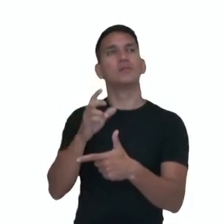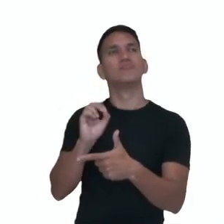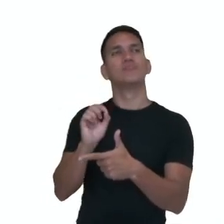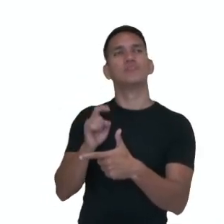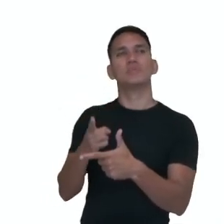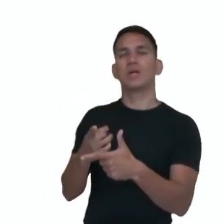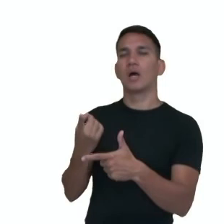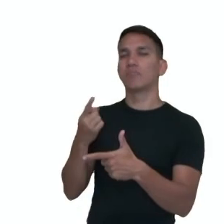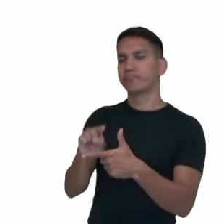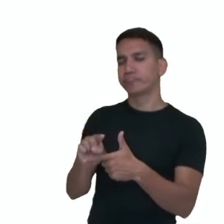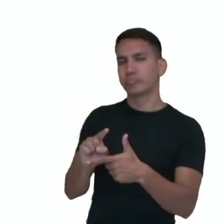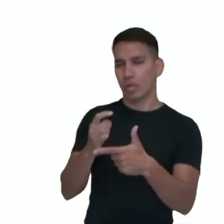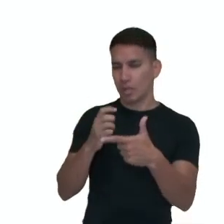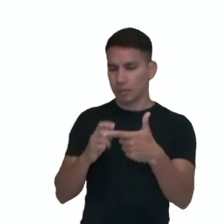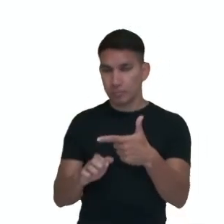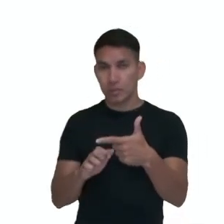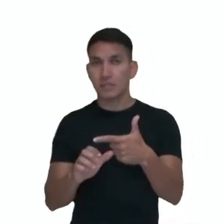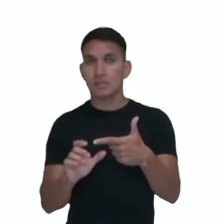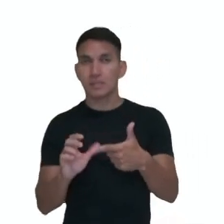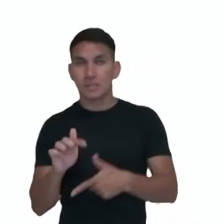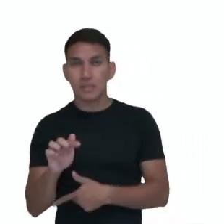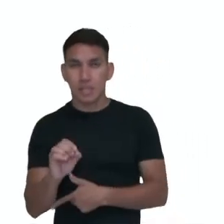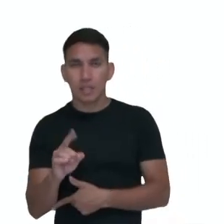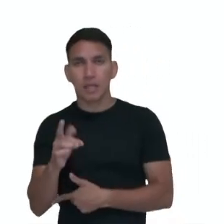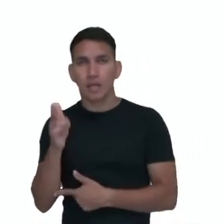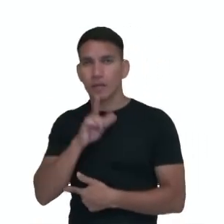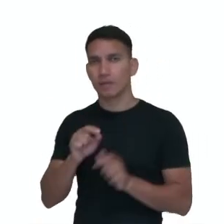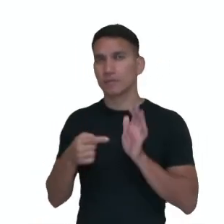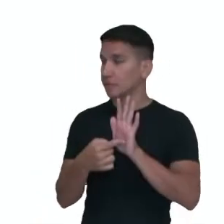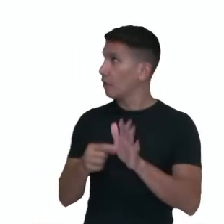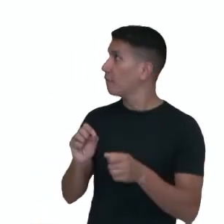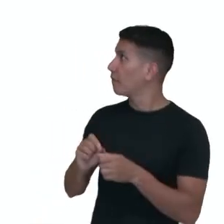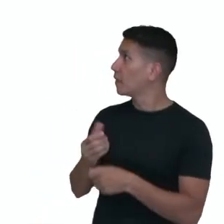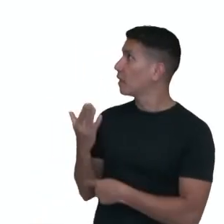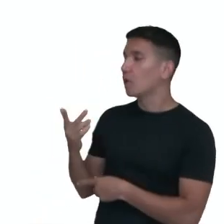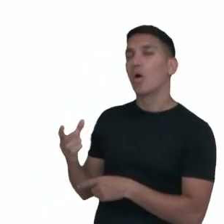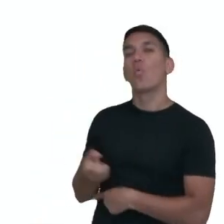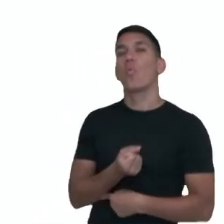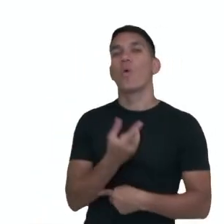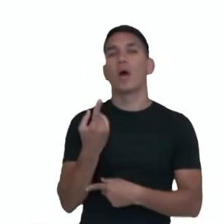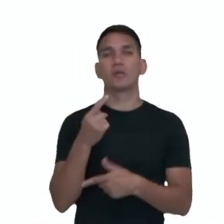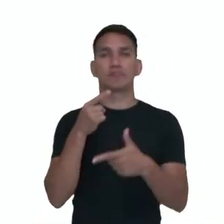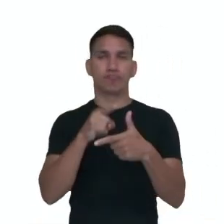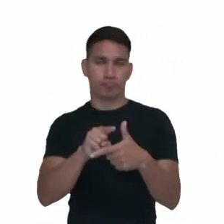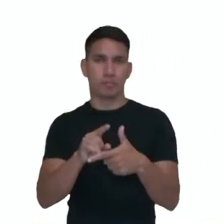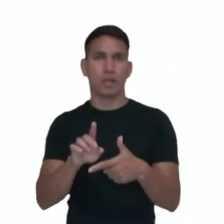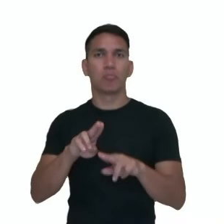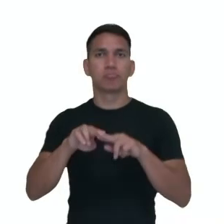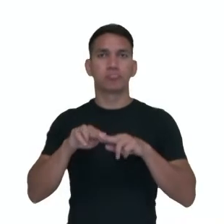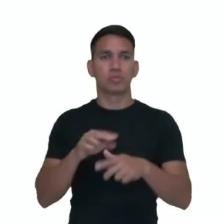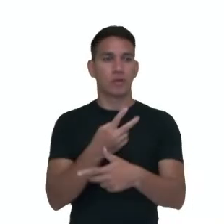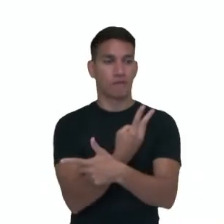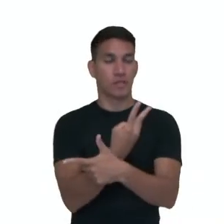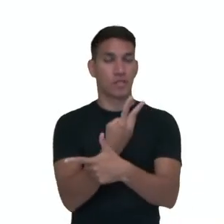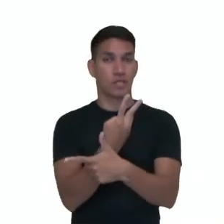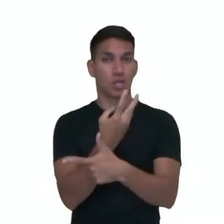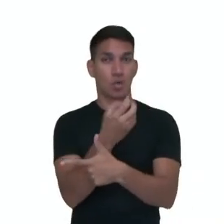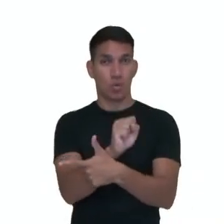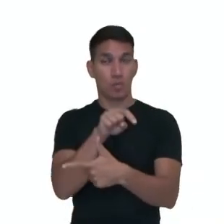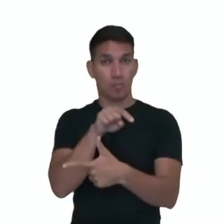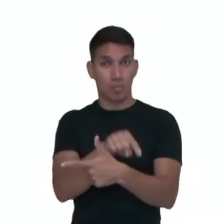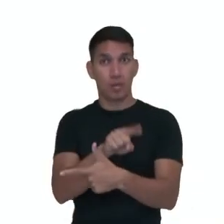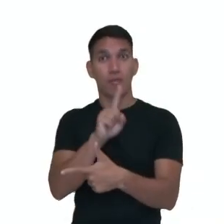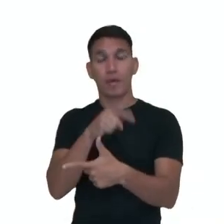das unidades, né, de mililitros para litros, é só dividir também por 1.000. Então, 28 mil são 28 litros de